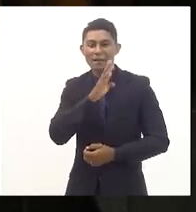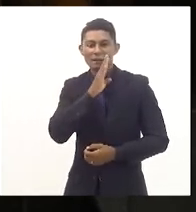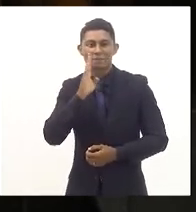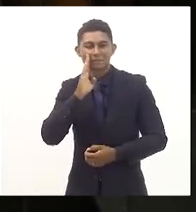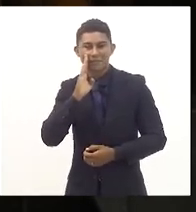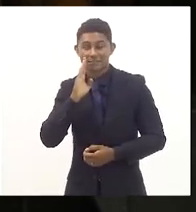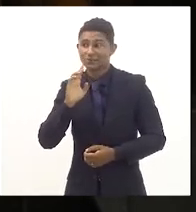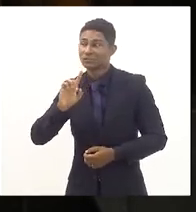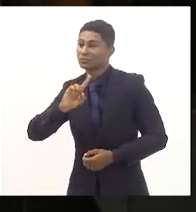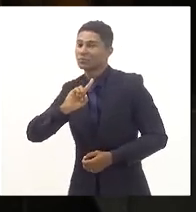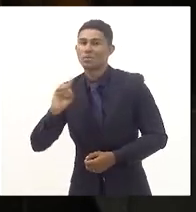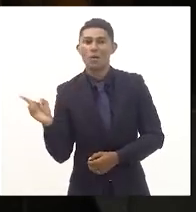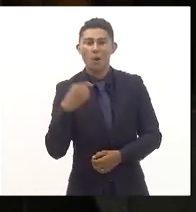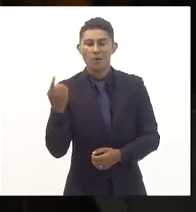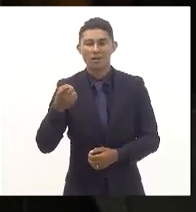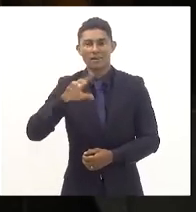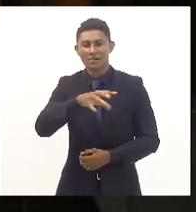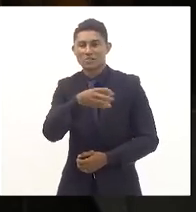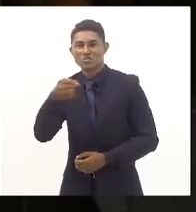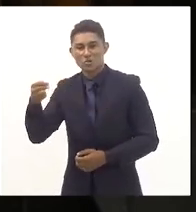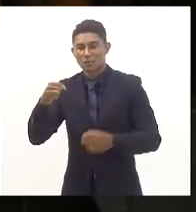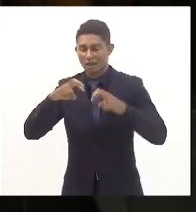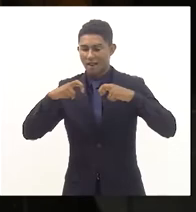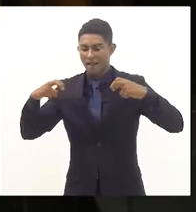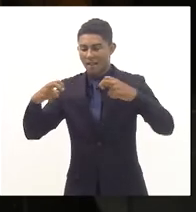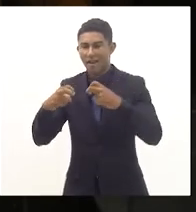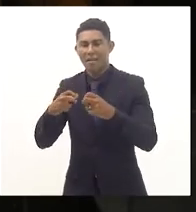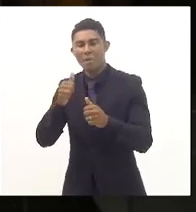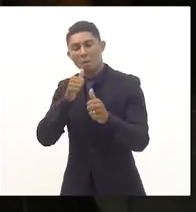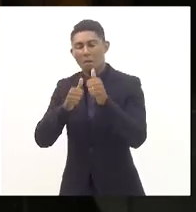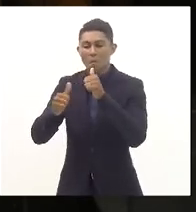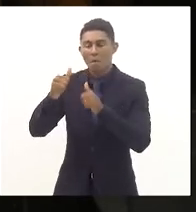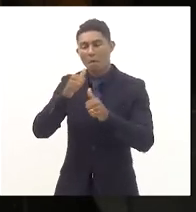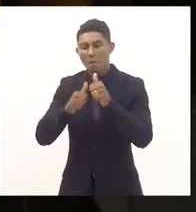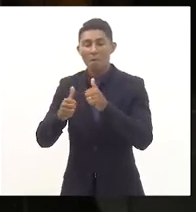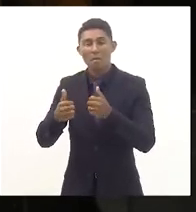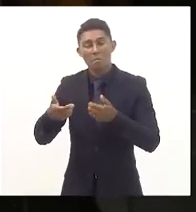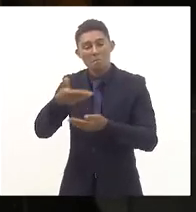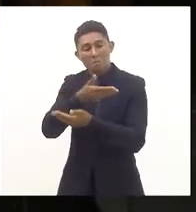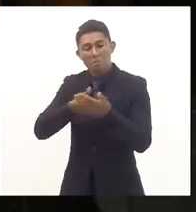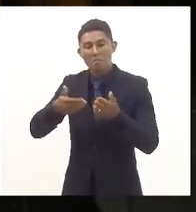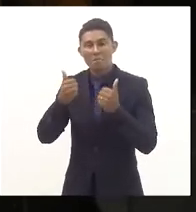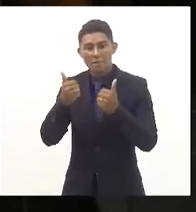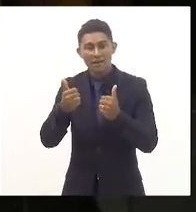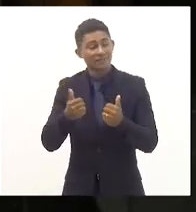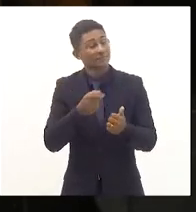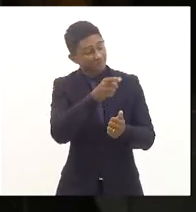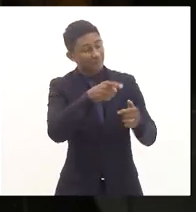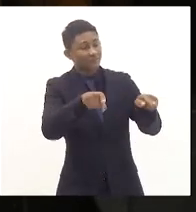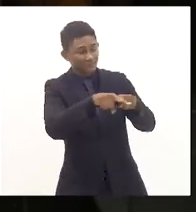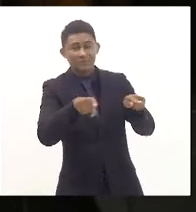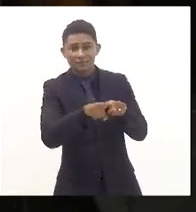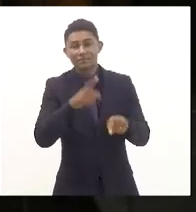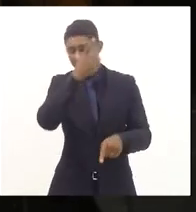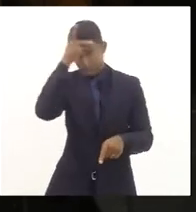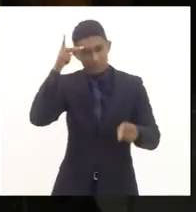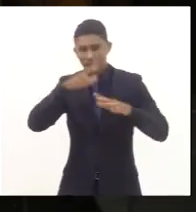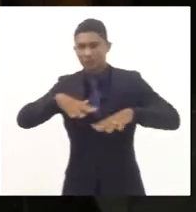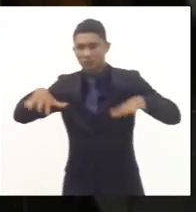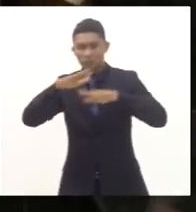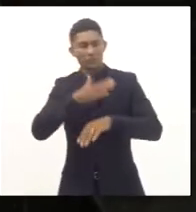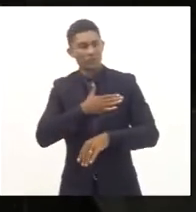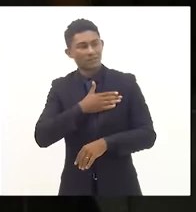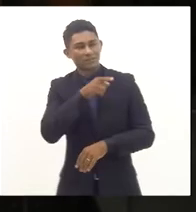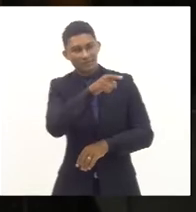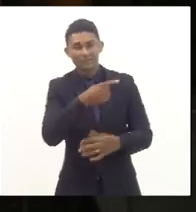promotores advogados e todo mundo ficava bem isso eu sempre foi assim na baixada sempre aquela pessoa agradável né todos gostavam do senhor